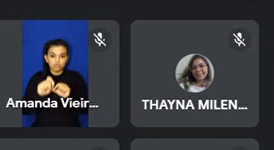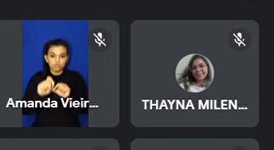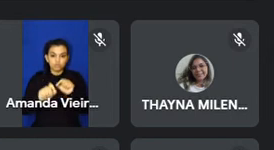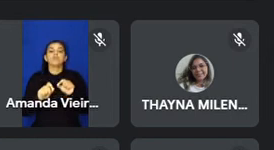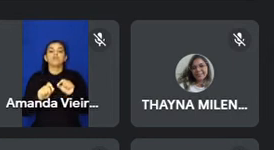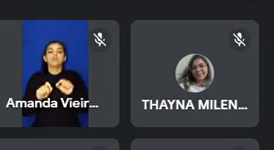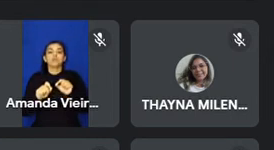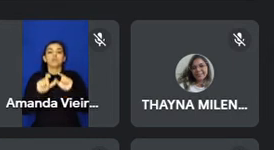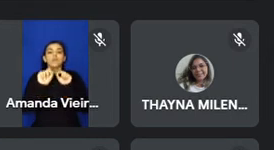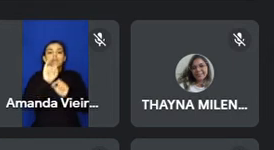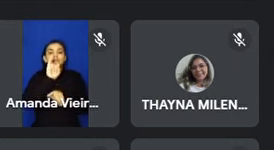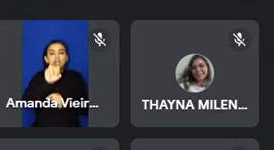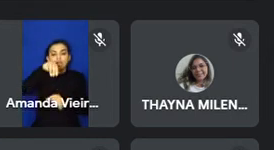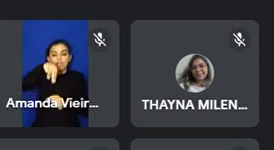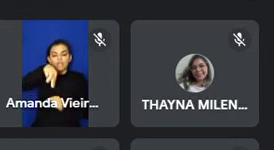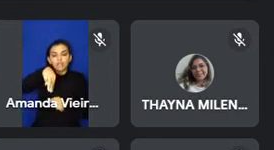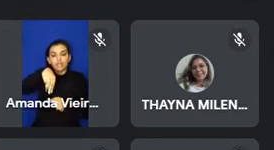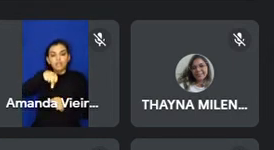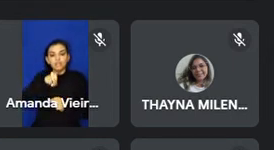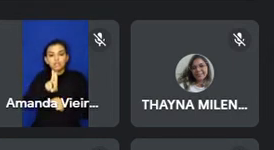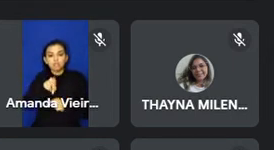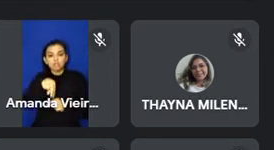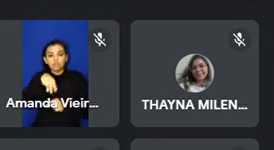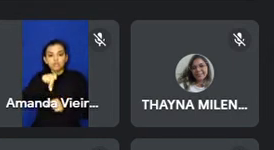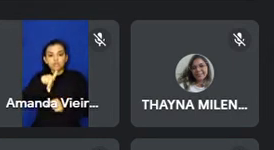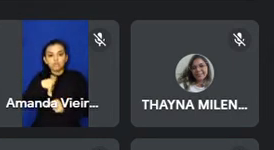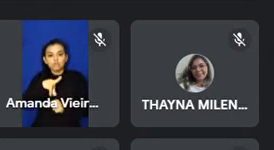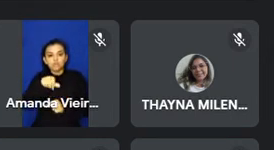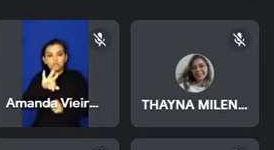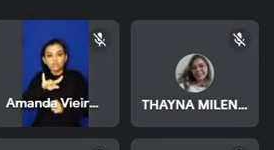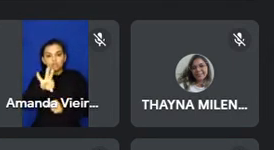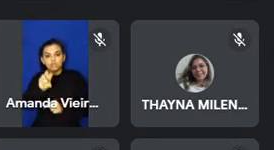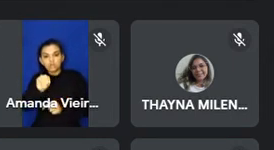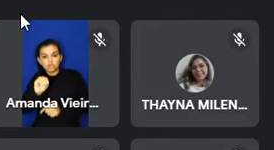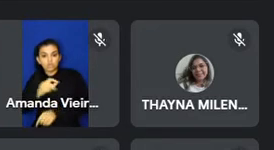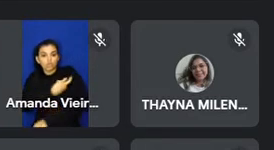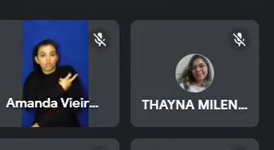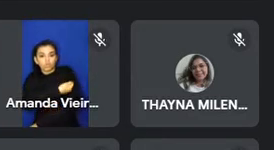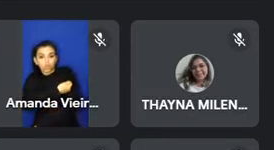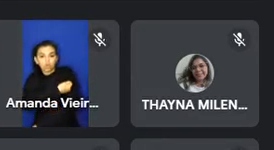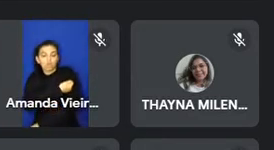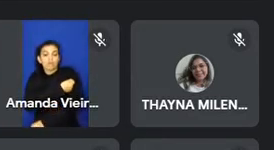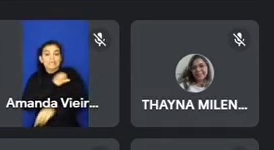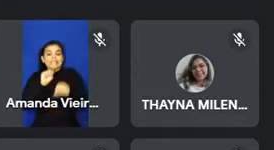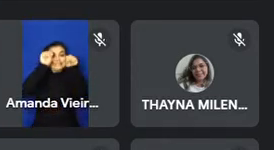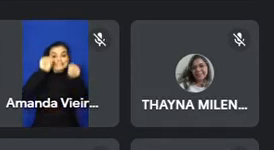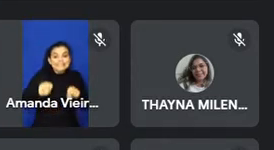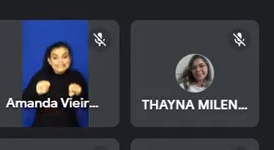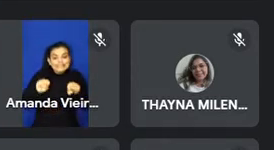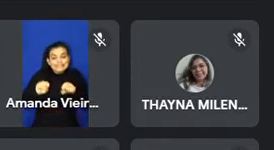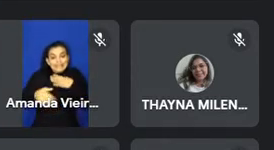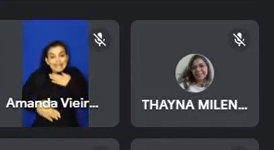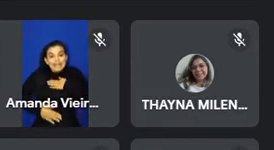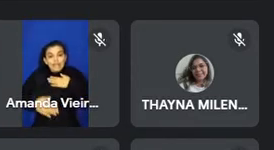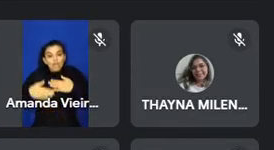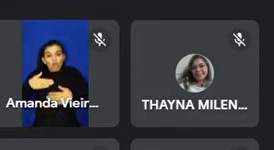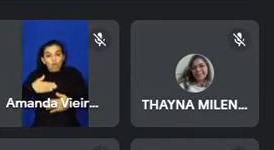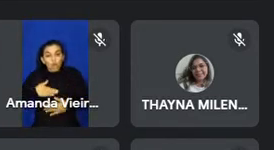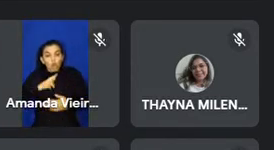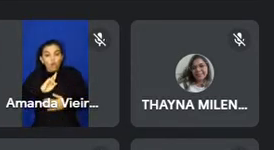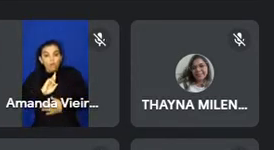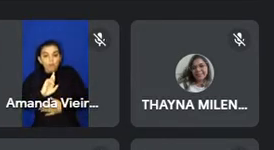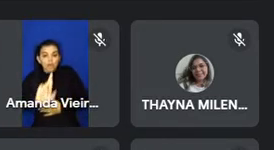imunização, certo? E a imunização nada mais é do que a indução do sistema imune a responder a um antígeno,